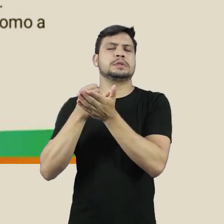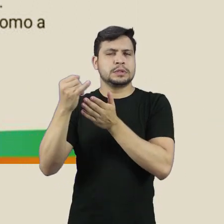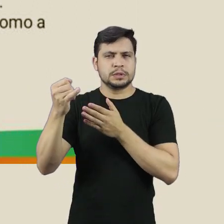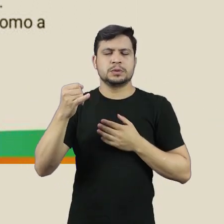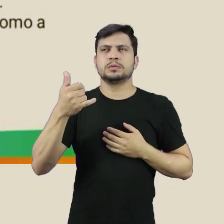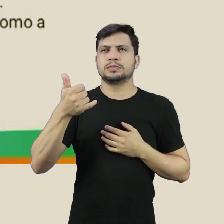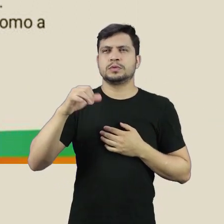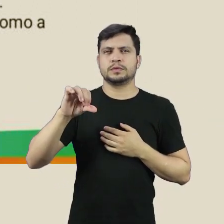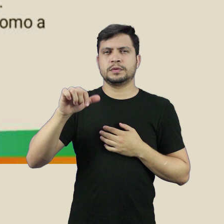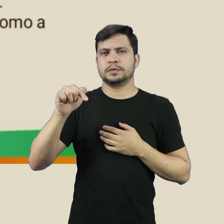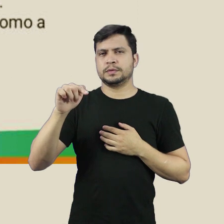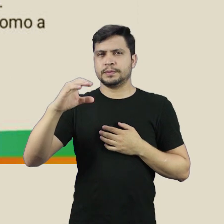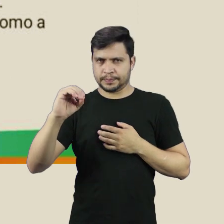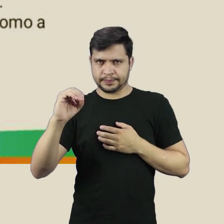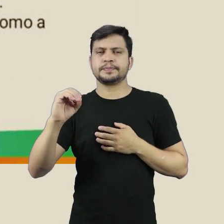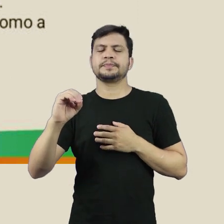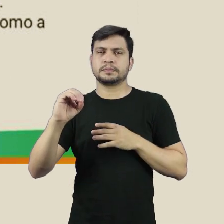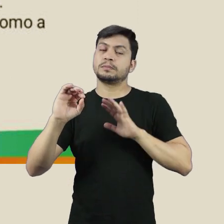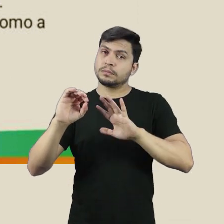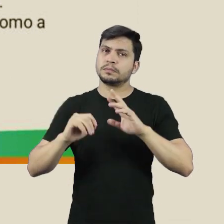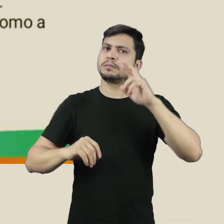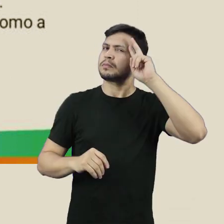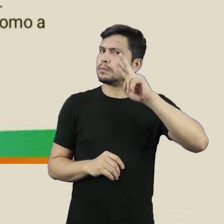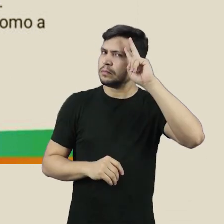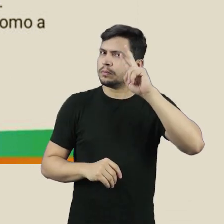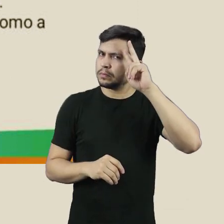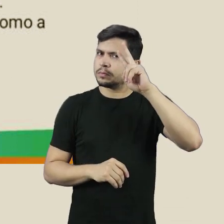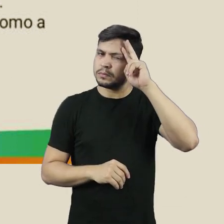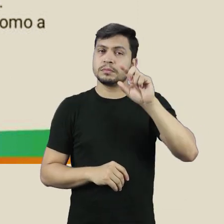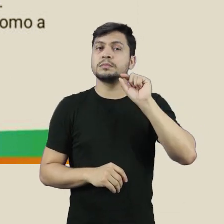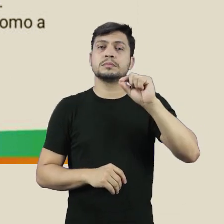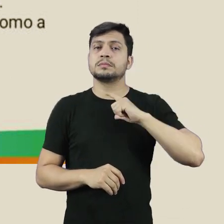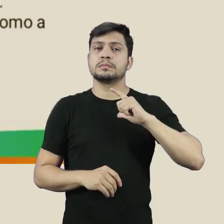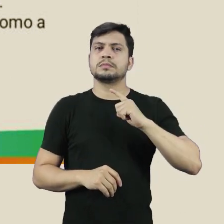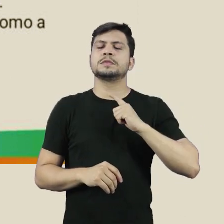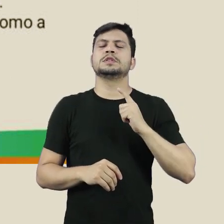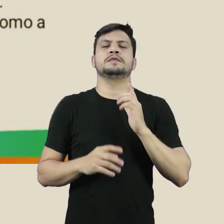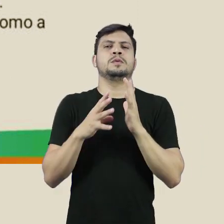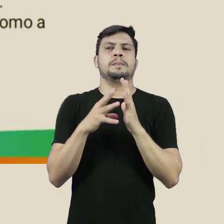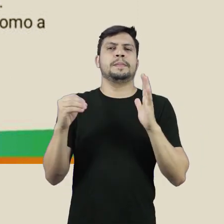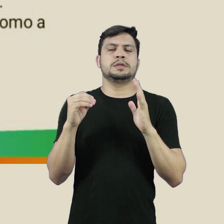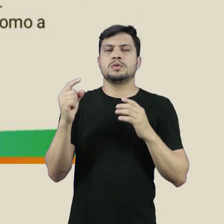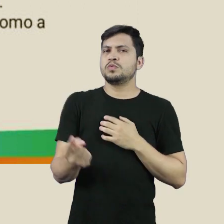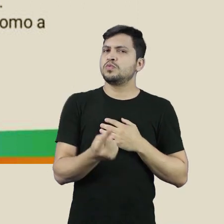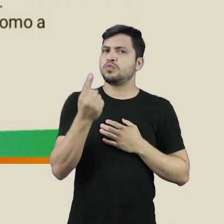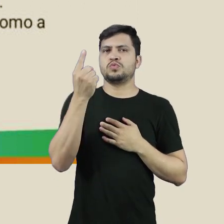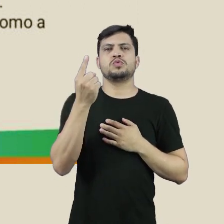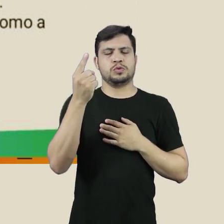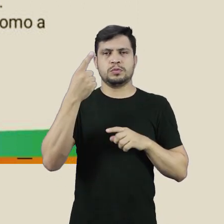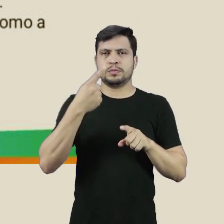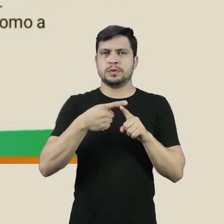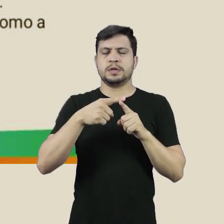70. Apesar disso, a história deste período foi reunida sobre um padrão único pela situação